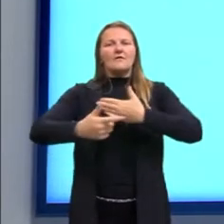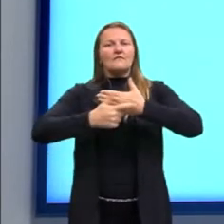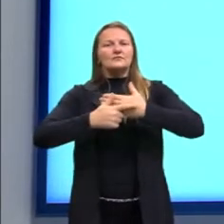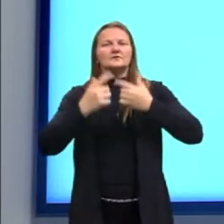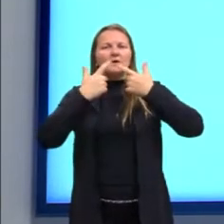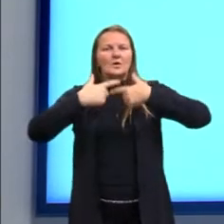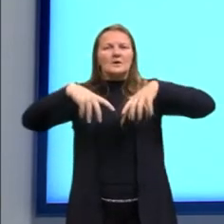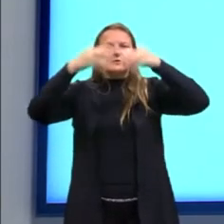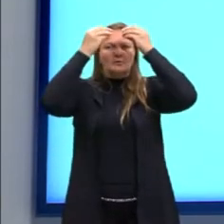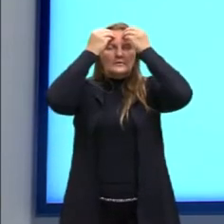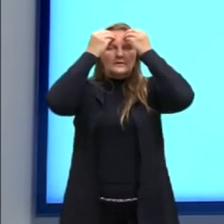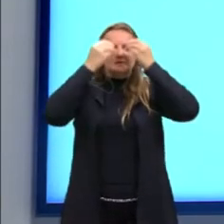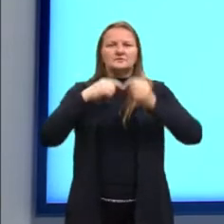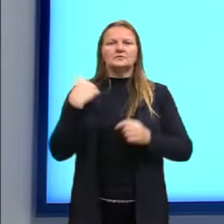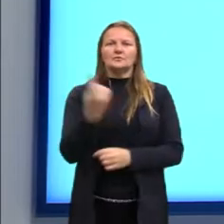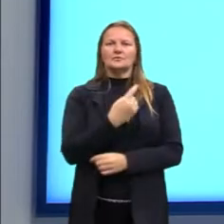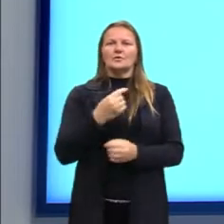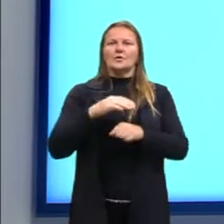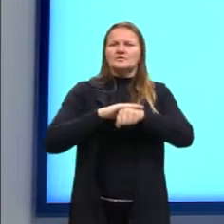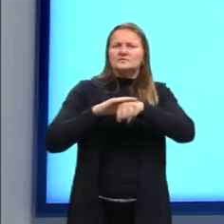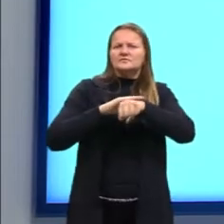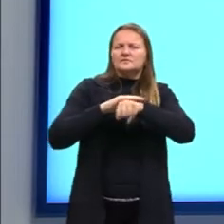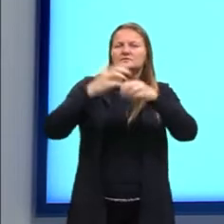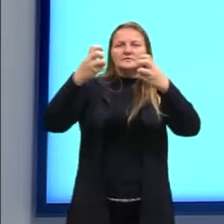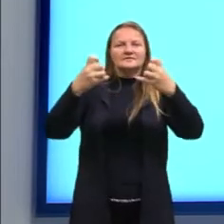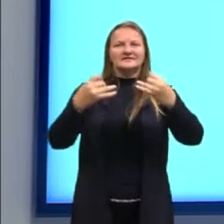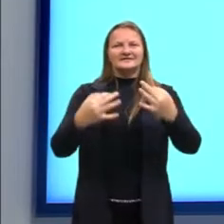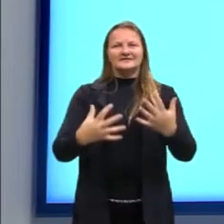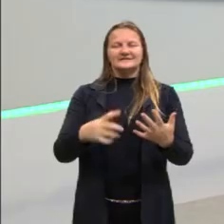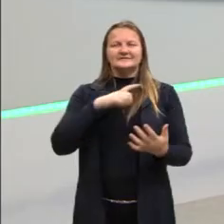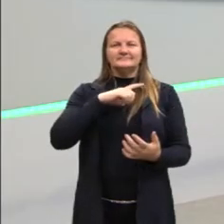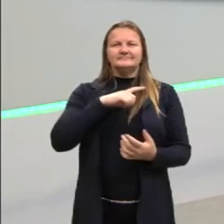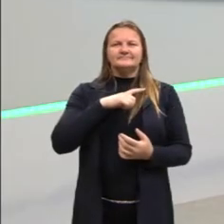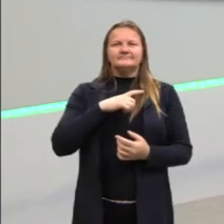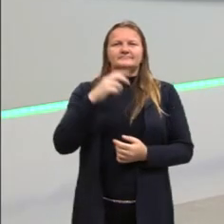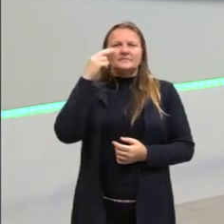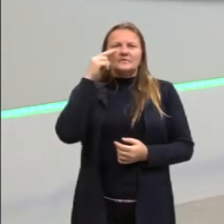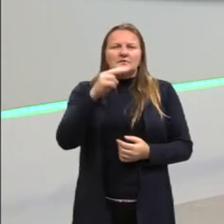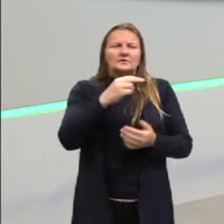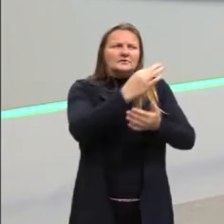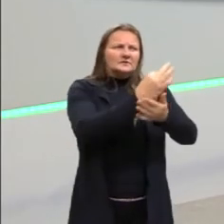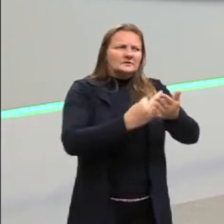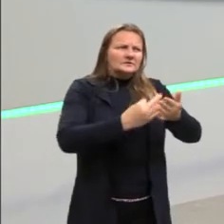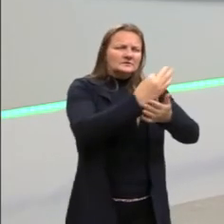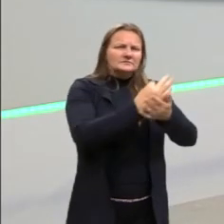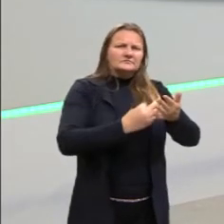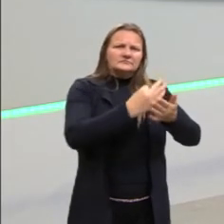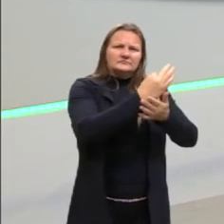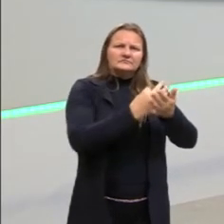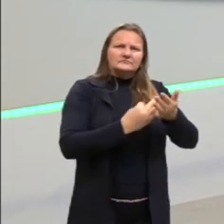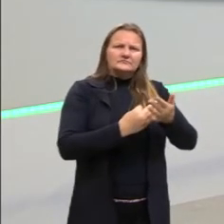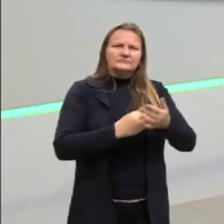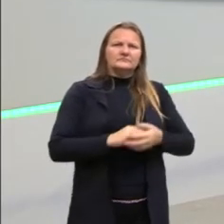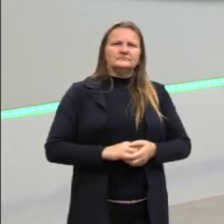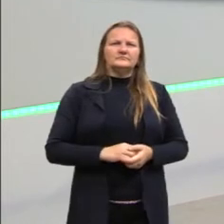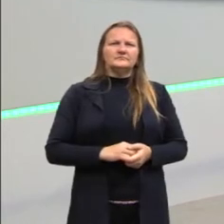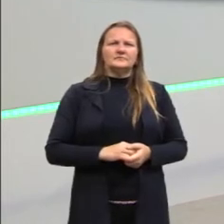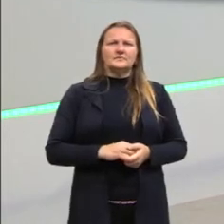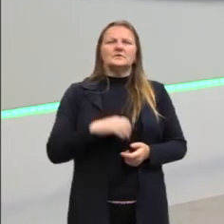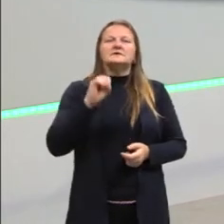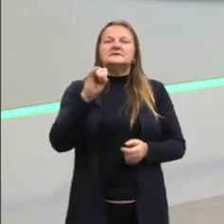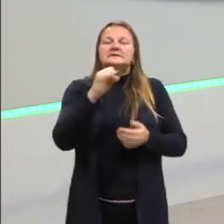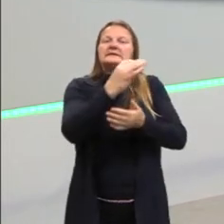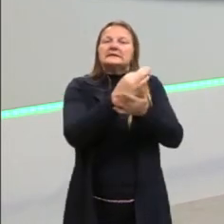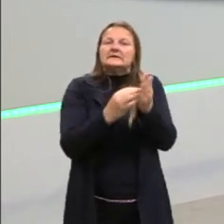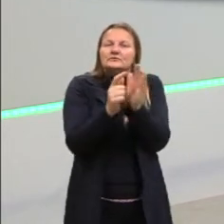linguagem, mas a gente falou sobre funções da linguagem toda vez que a gente estava olhando para textos. Quando a gente olhou para um texto jornalístico que